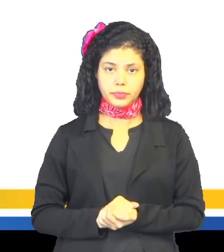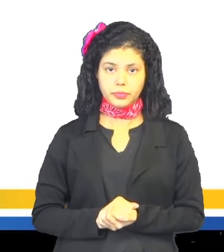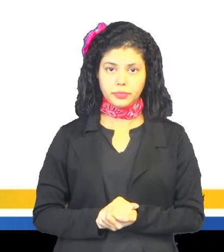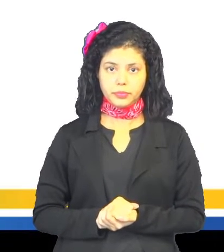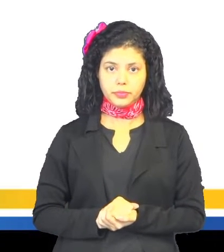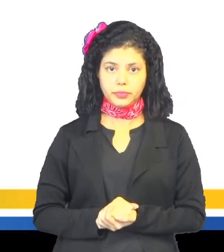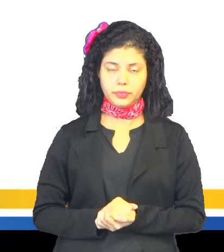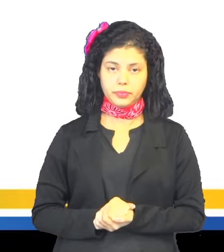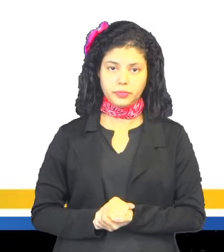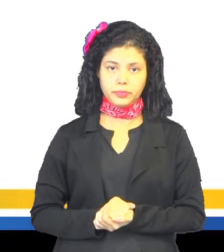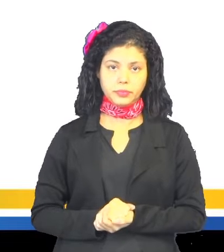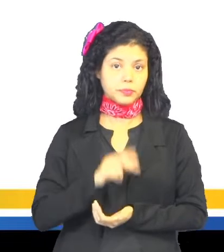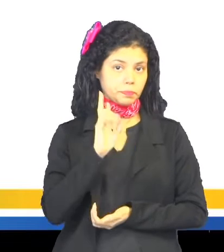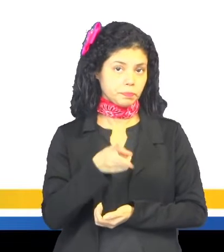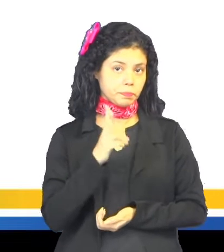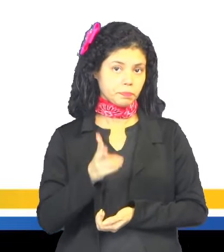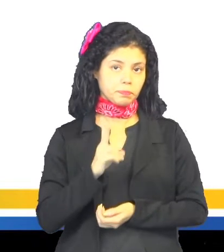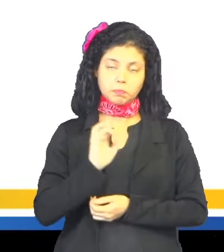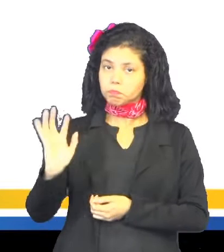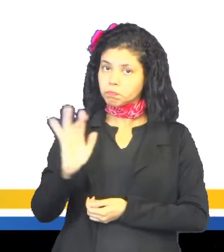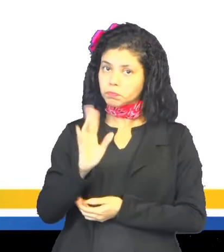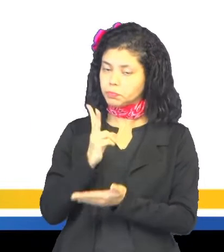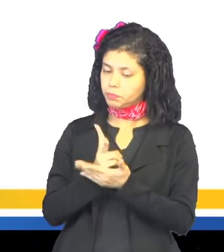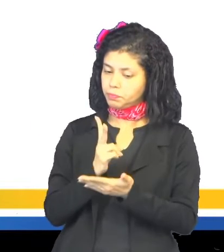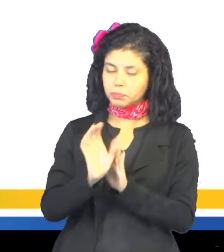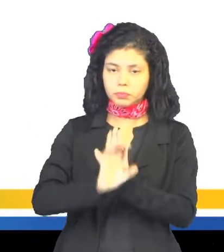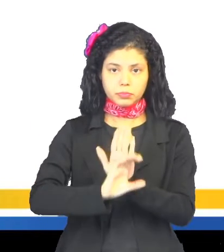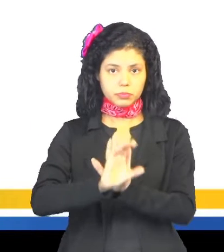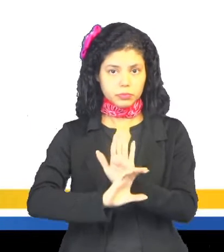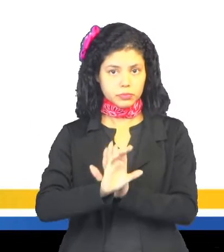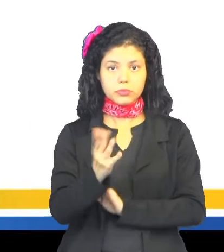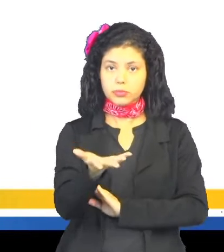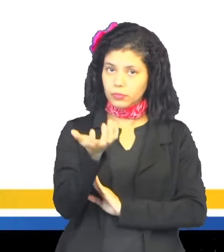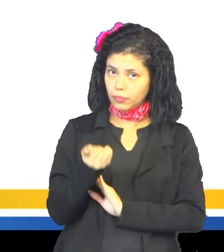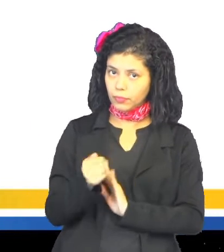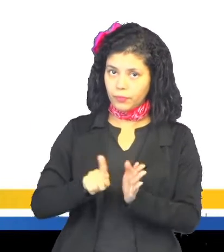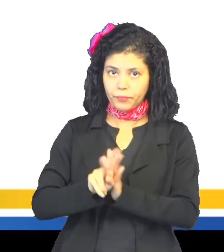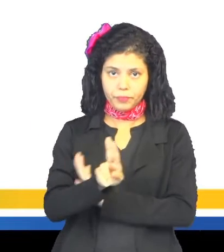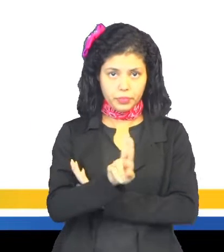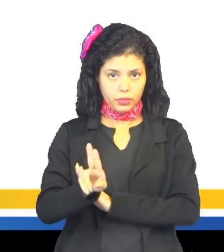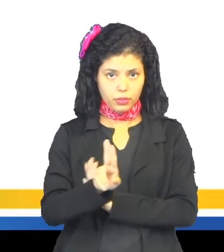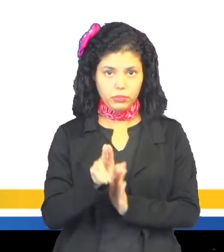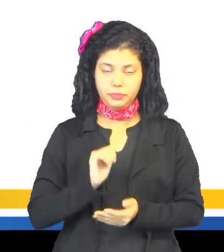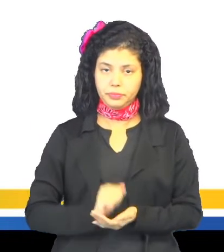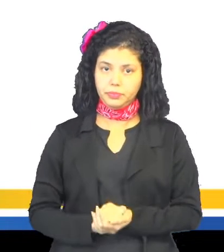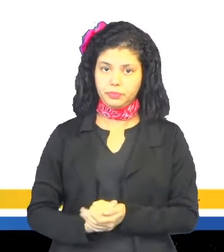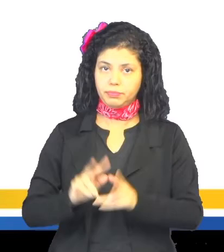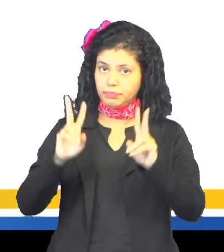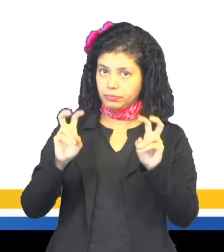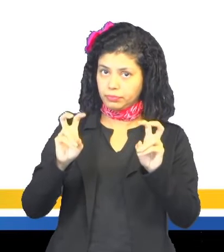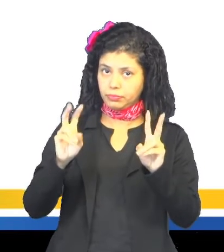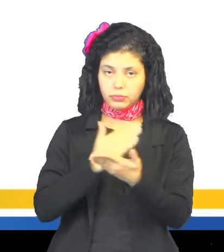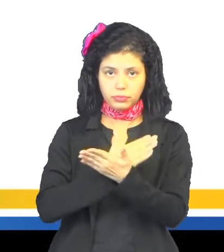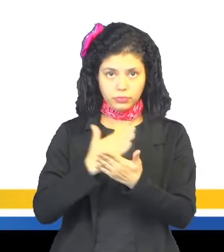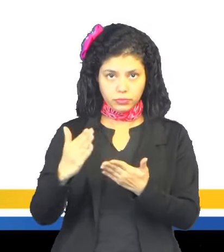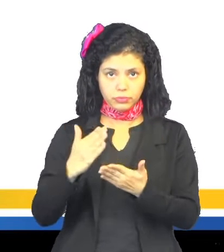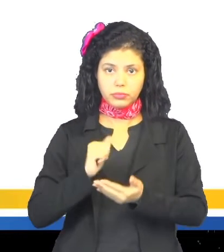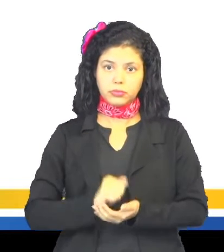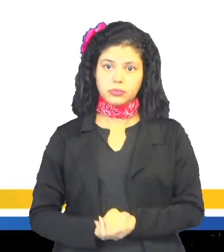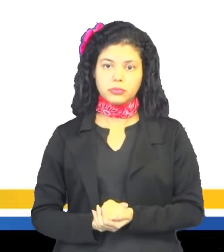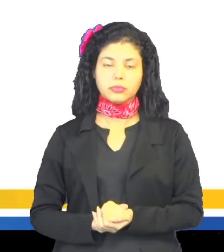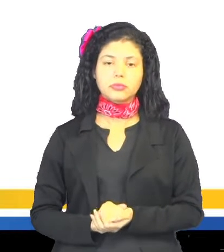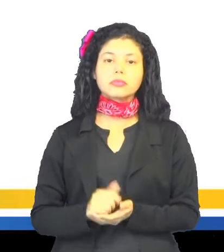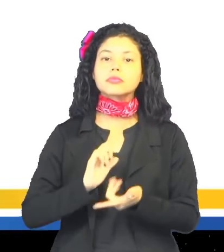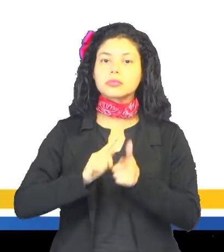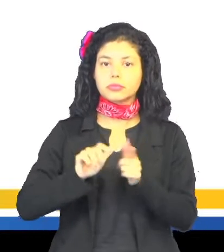abecedário trata-se do mesmo conteúdo tá se o nome vai ser dar um né recebe Justamente esse nome porque por o seu início que